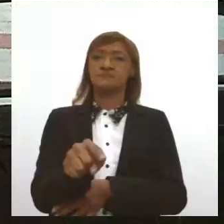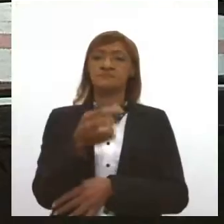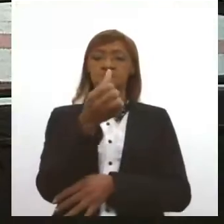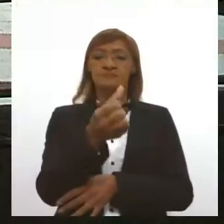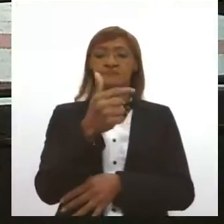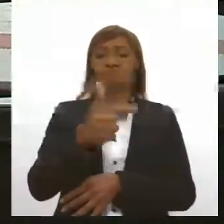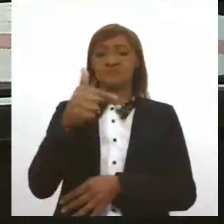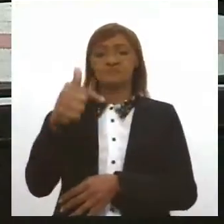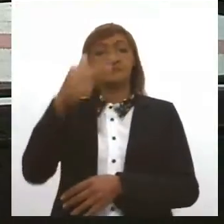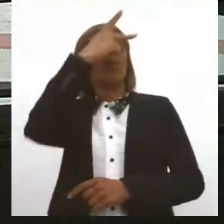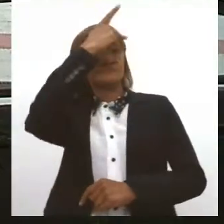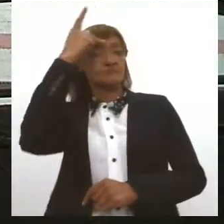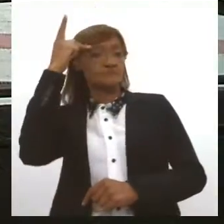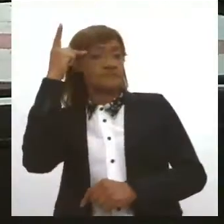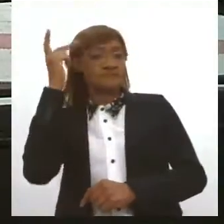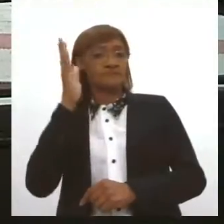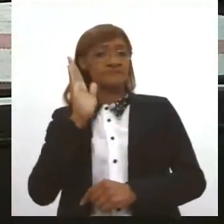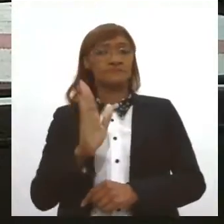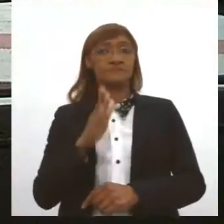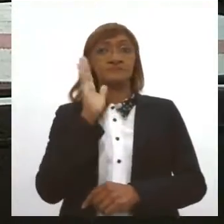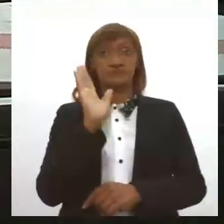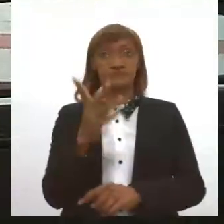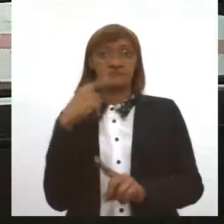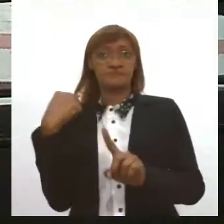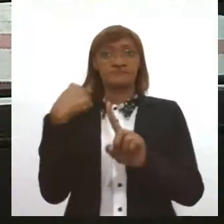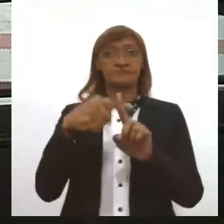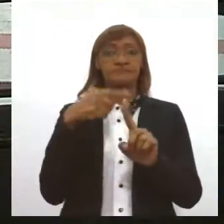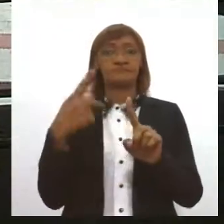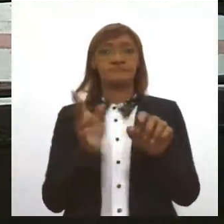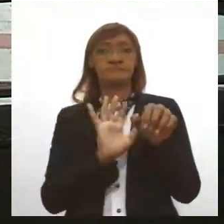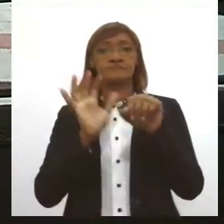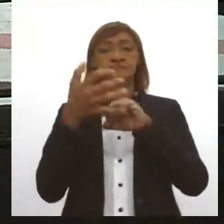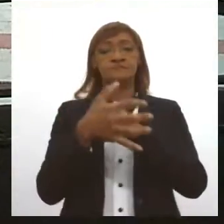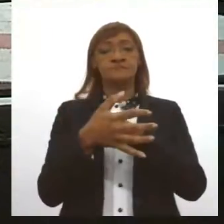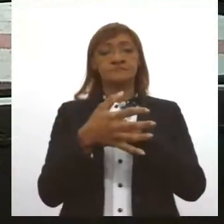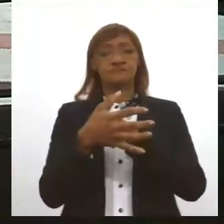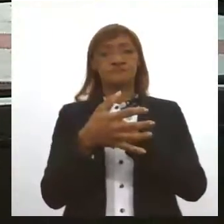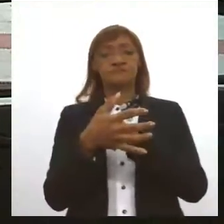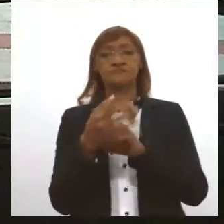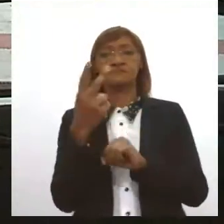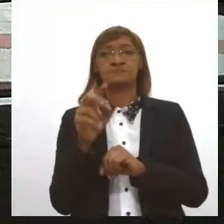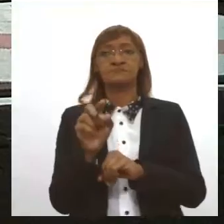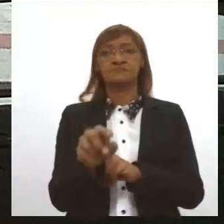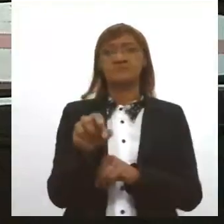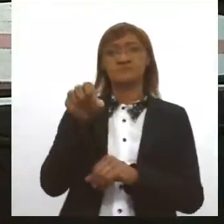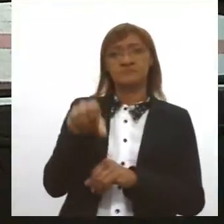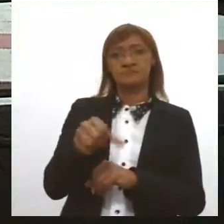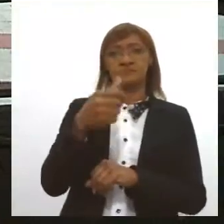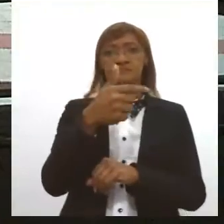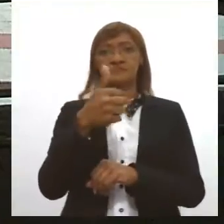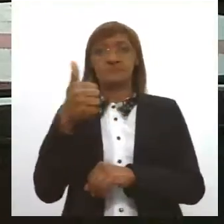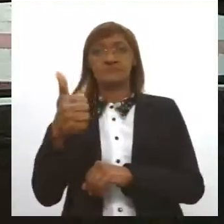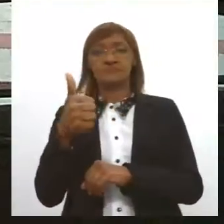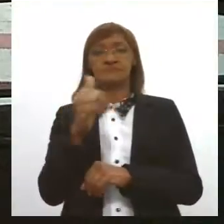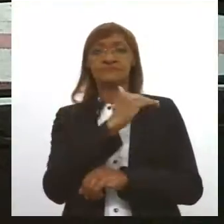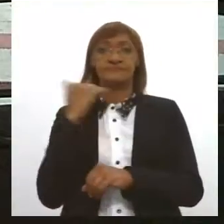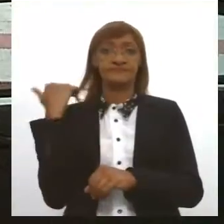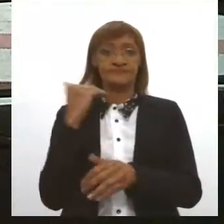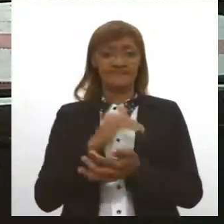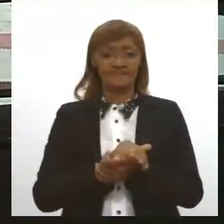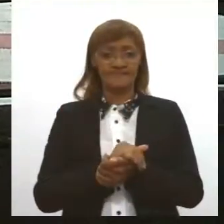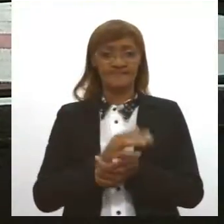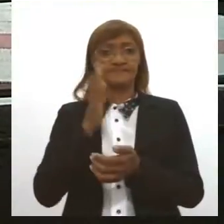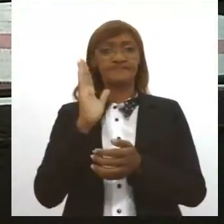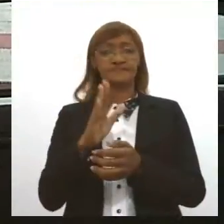148.627 pessoas já testaram positivo para a Covid-19 e 2.921 morreram. Em relação à ocupação